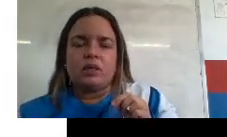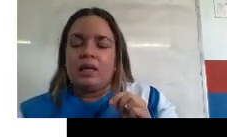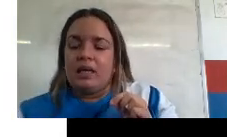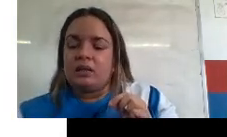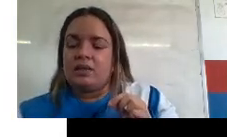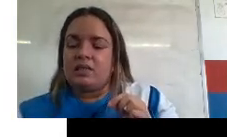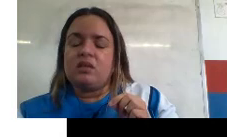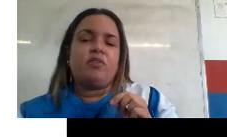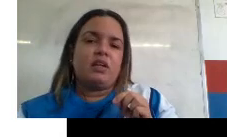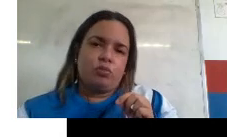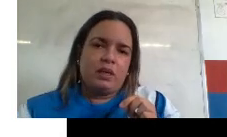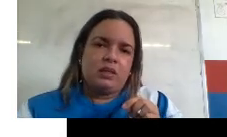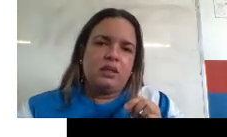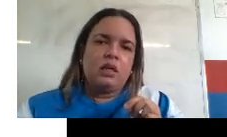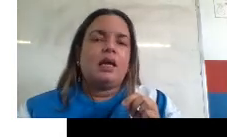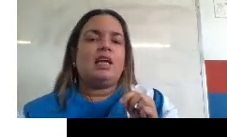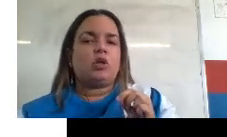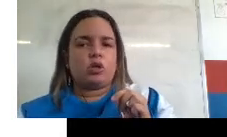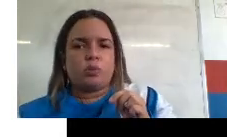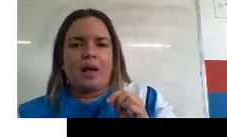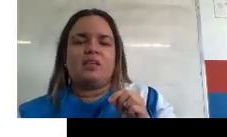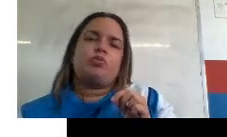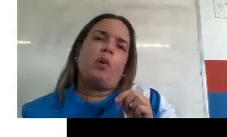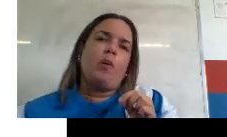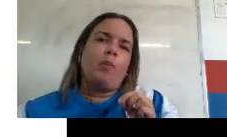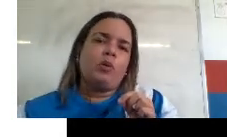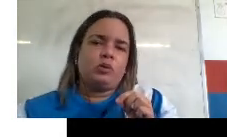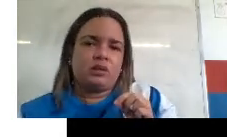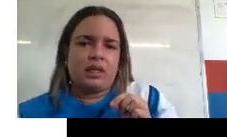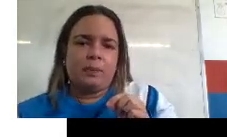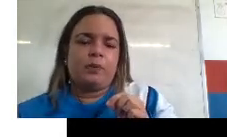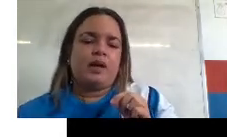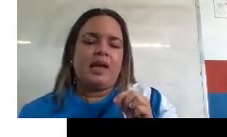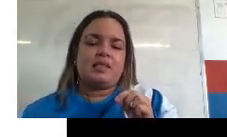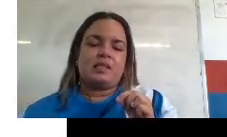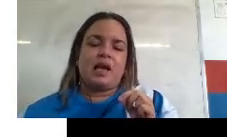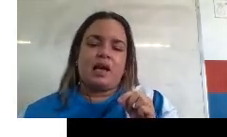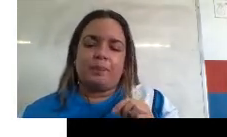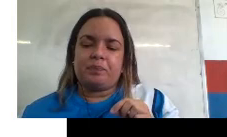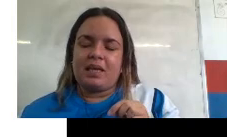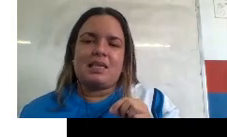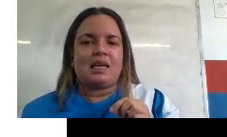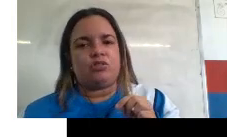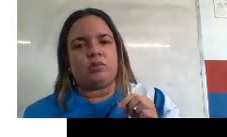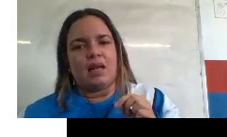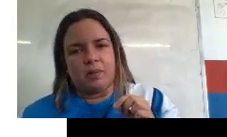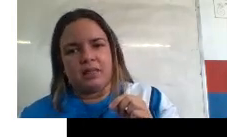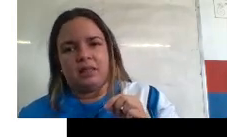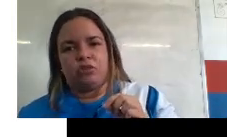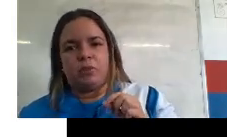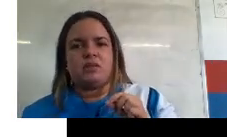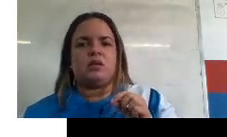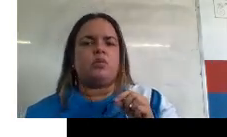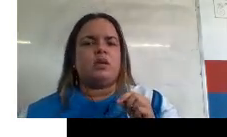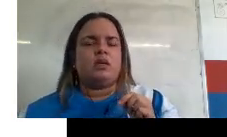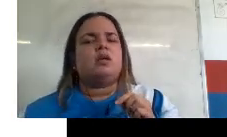morto. Então, assim, infelizmente, em nosso país, por muito tempo, essa questão da liberdade